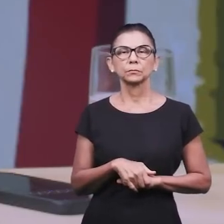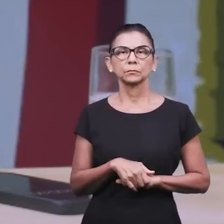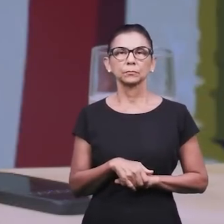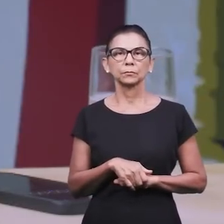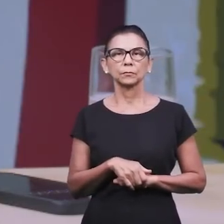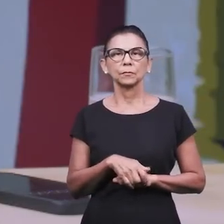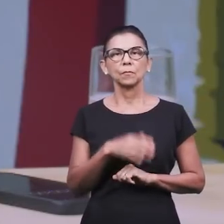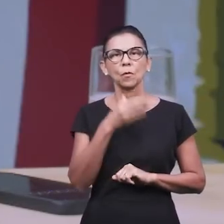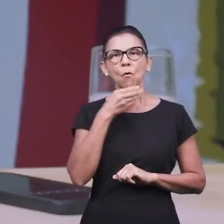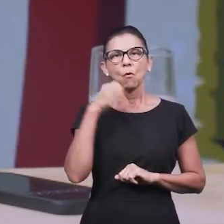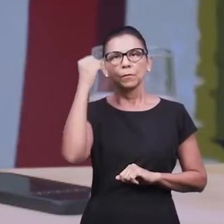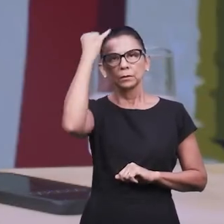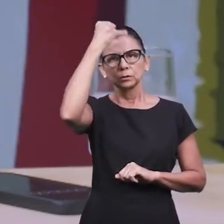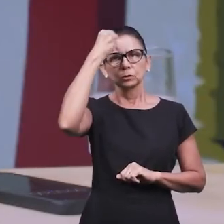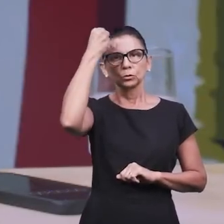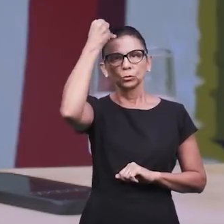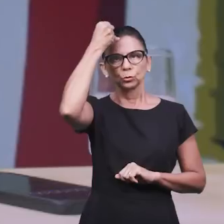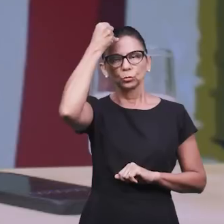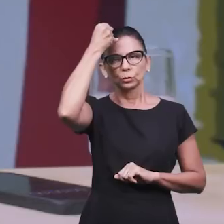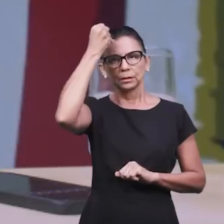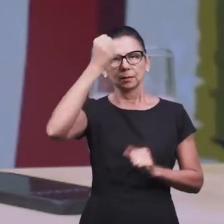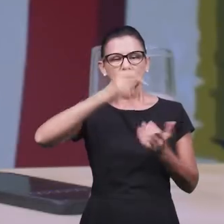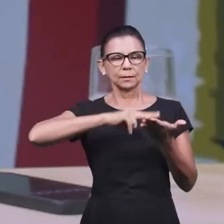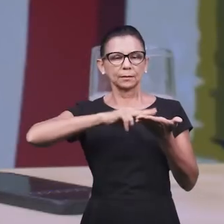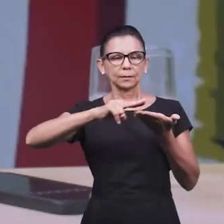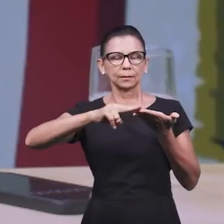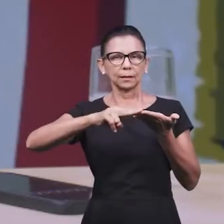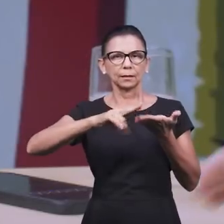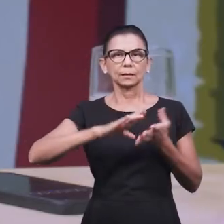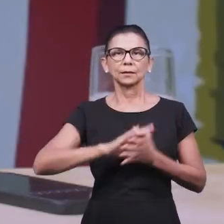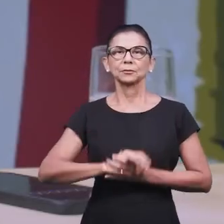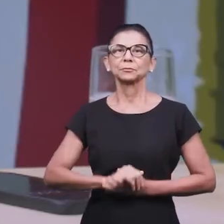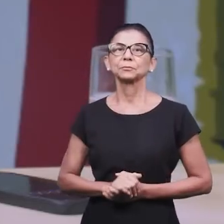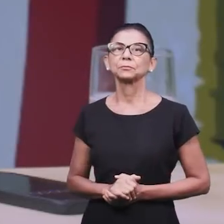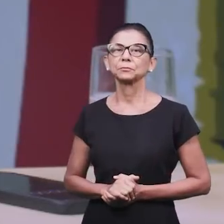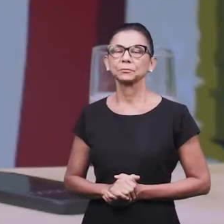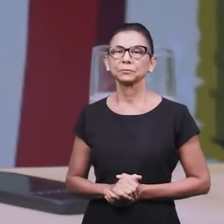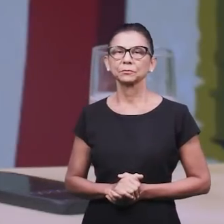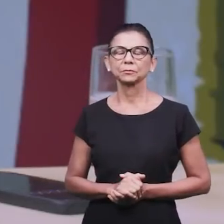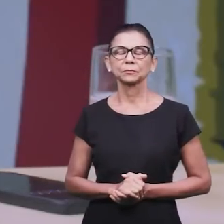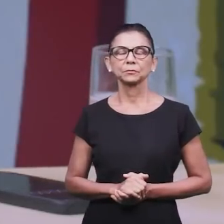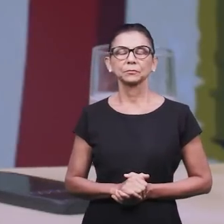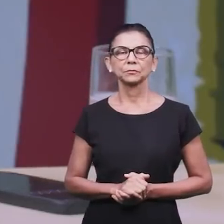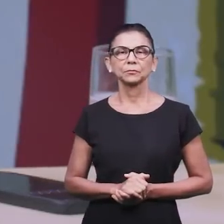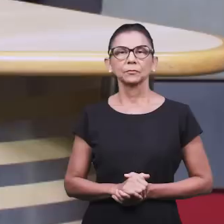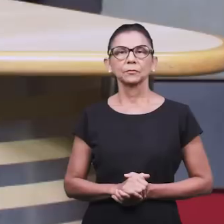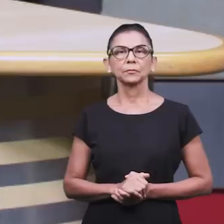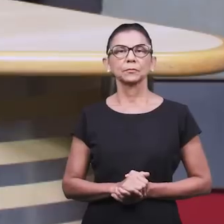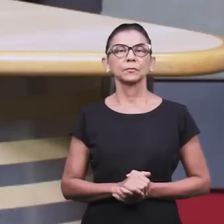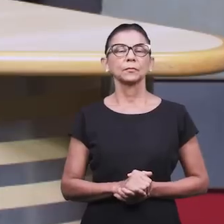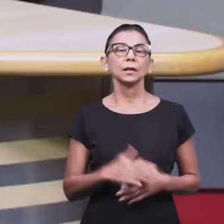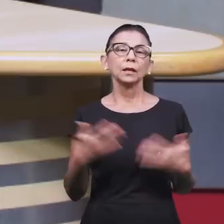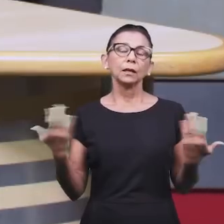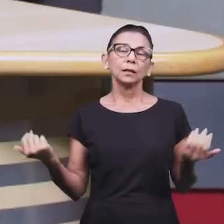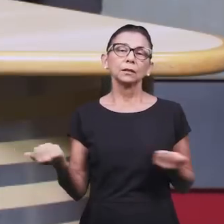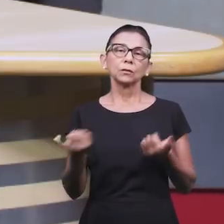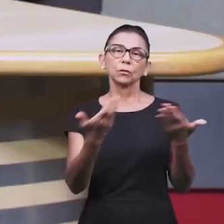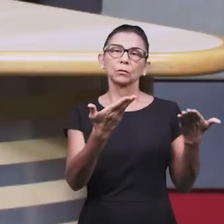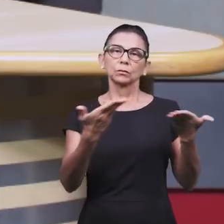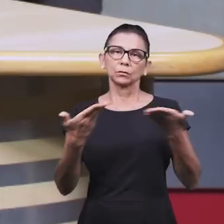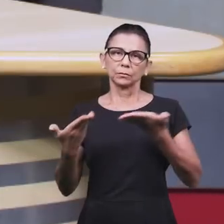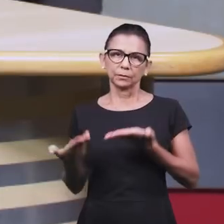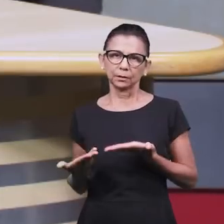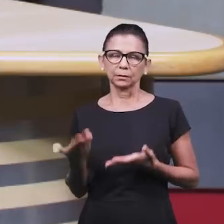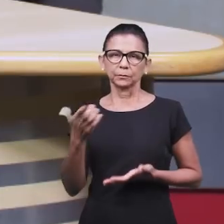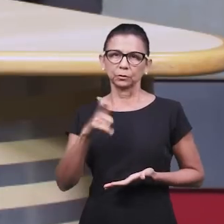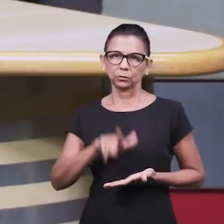a Carta de Judas. É um tema muito interessante para você conhecer. E para tratar deste assunto, nós estamos